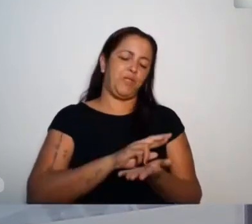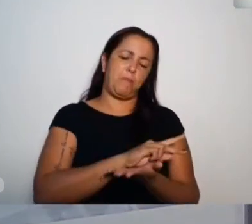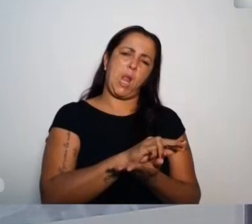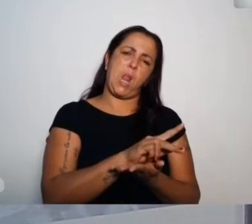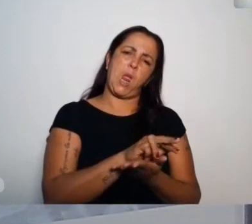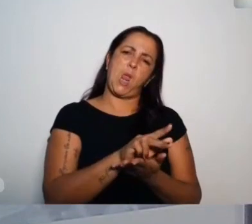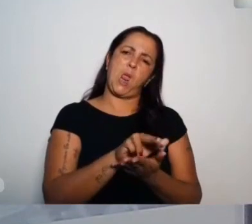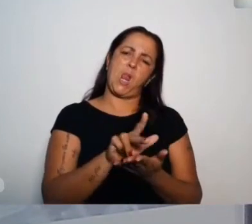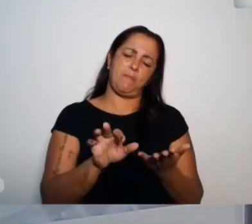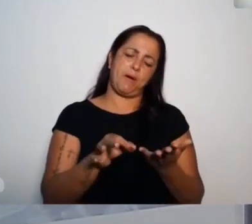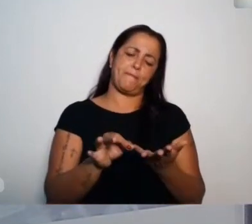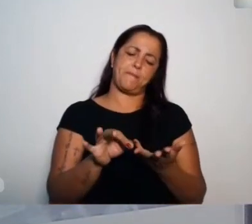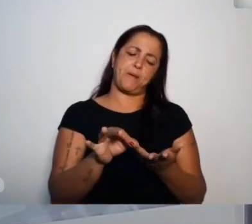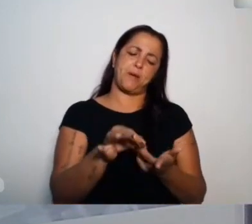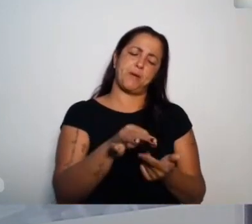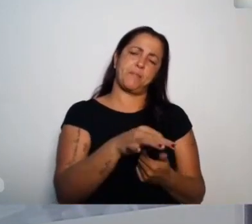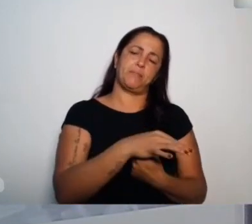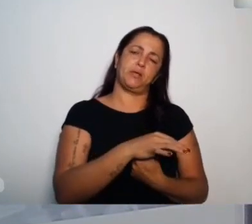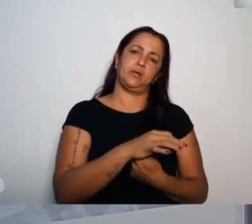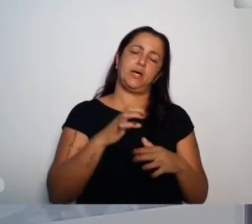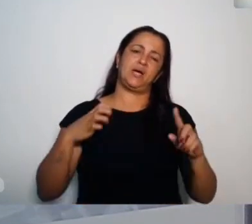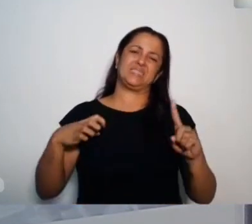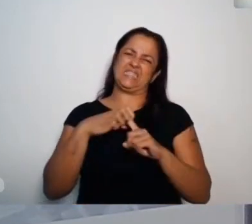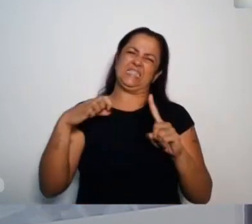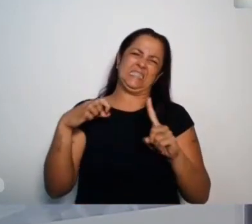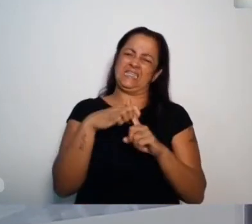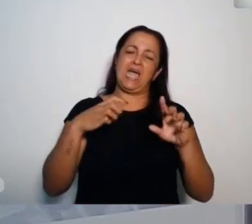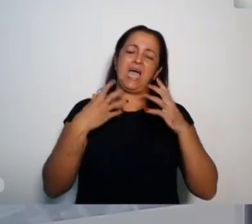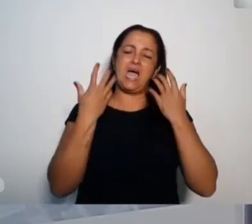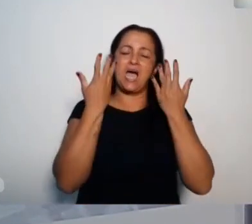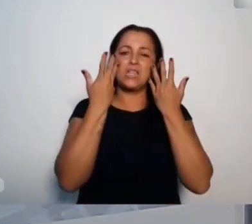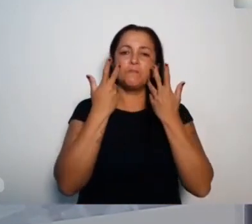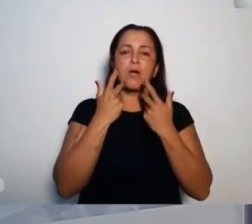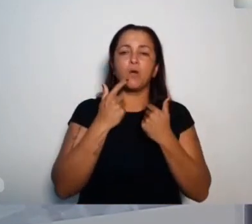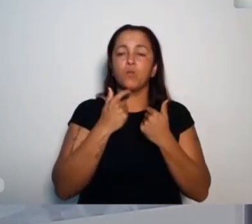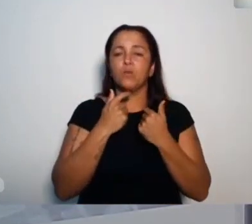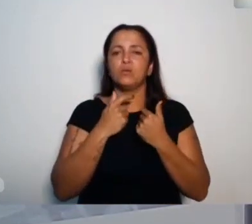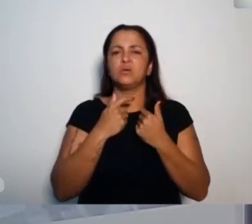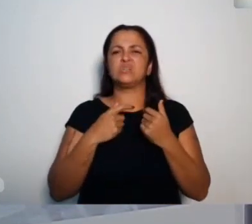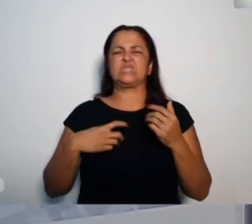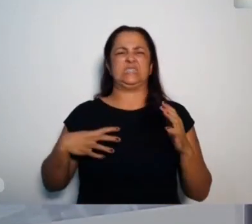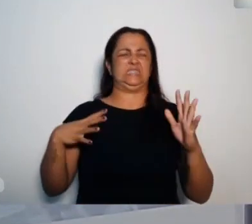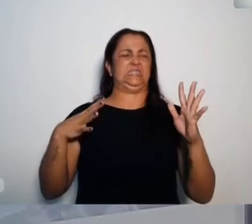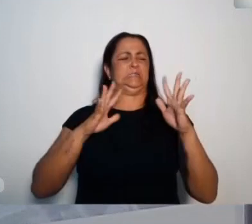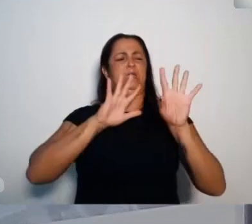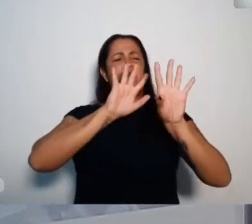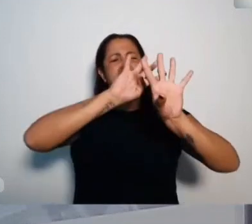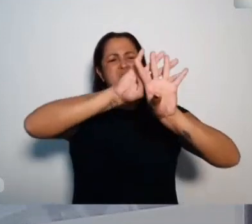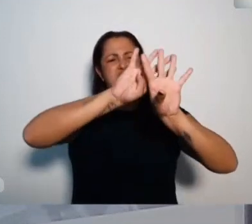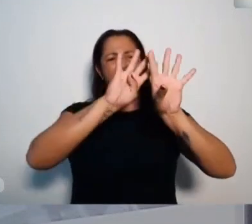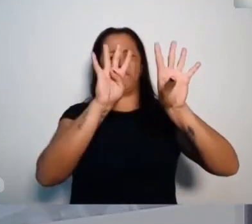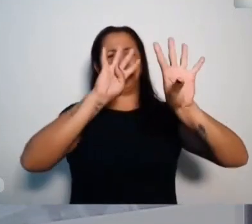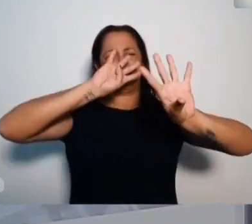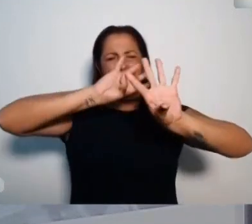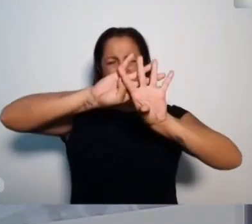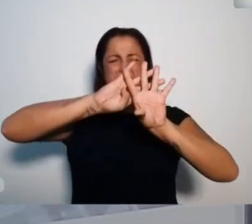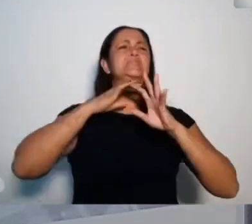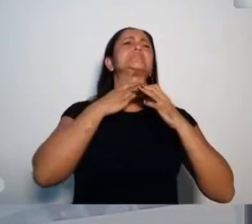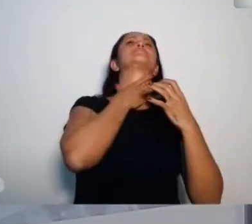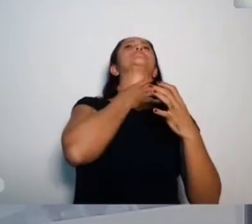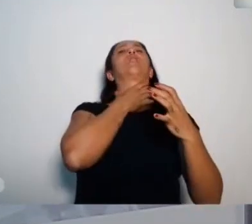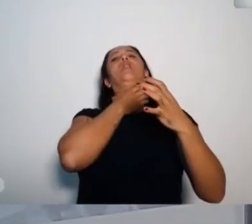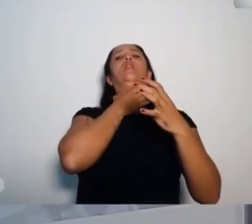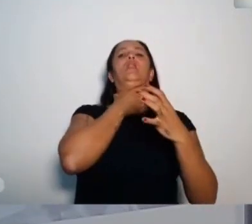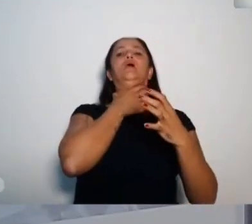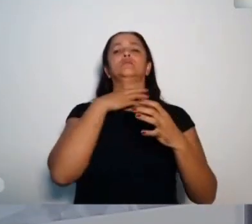diversos acidentes com os animais. Animais que ficam enroscados em grades, se enforcam com a própria coleira, porque às vezes o dono não está